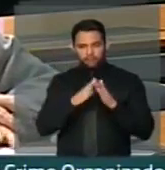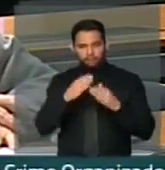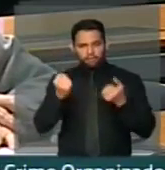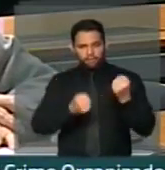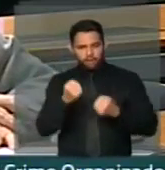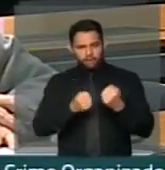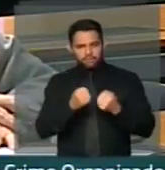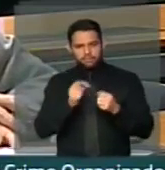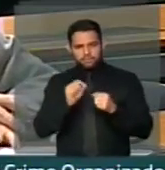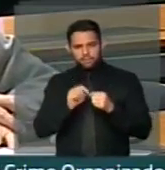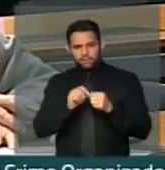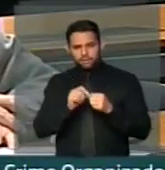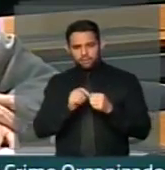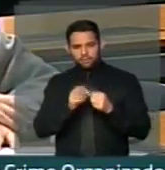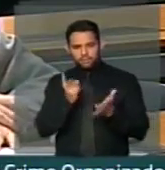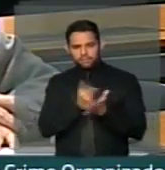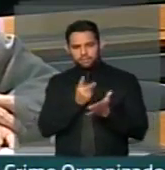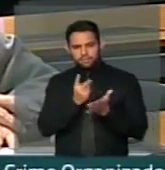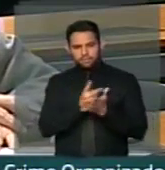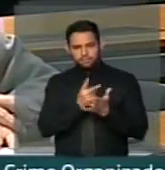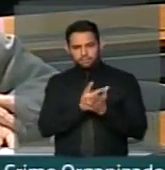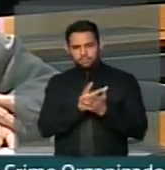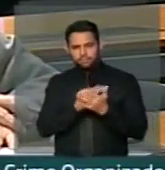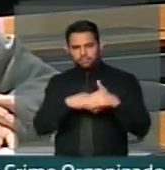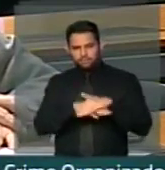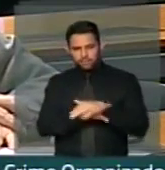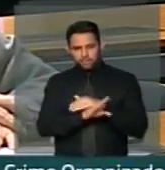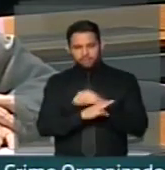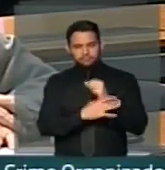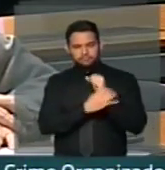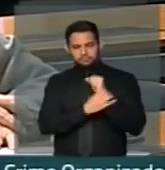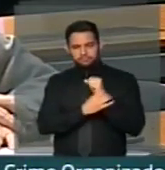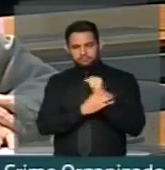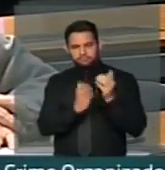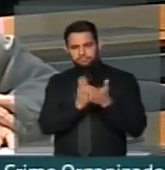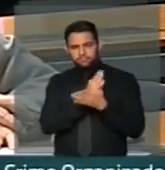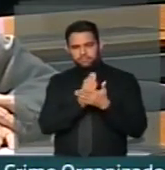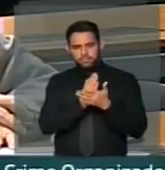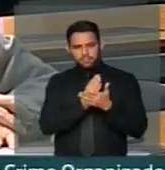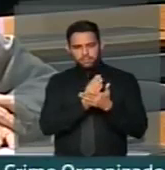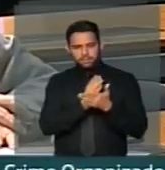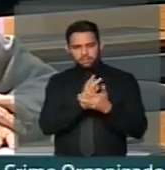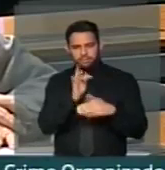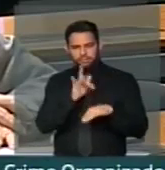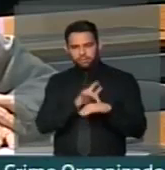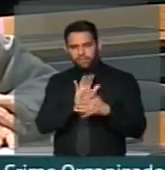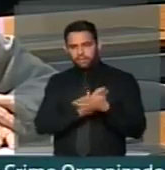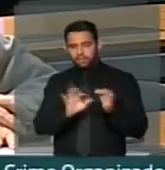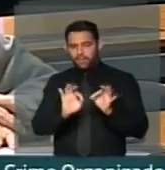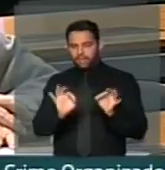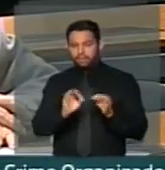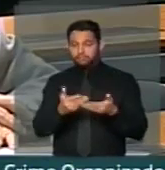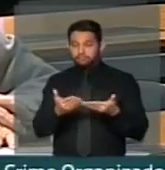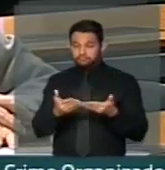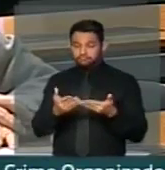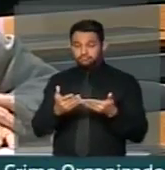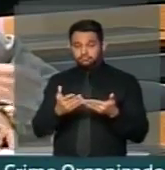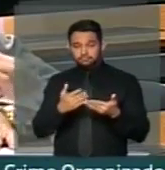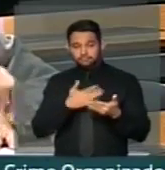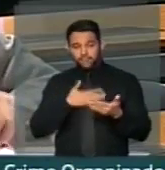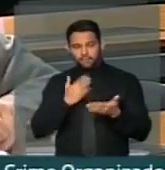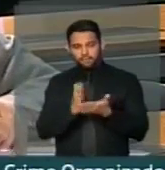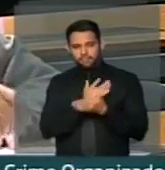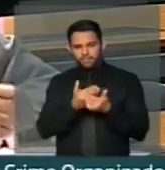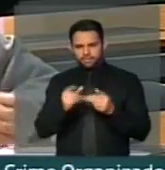se mexe alguma coisa ou Eles continuam sem ser sendo Intocáveis que ou então alguma